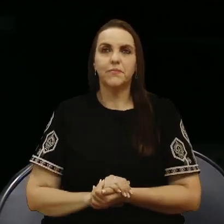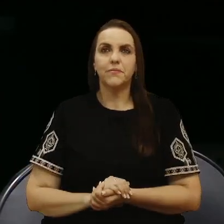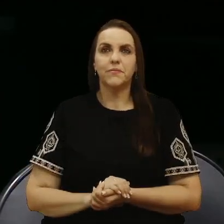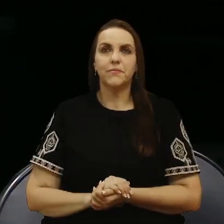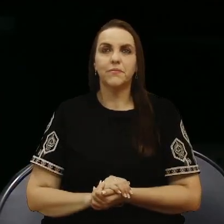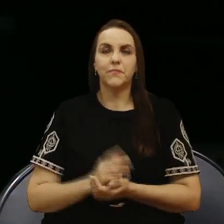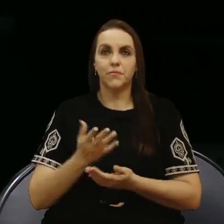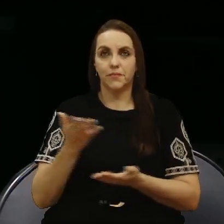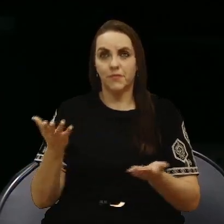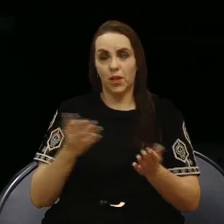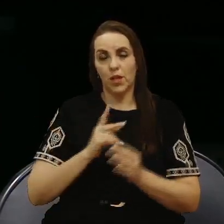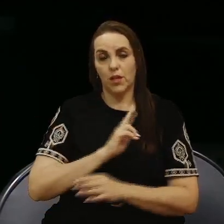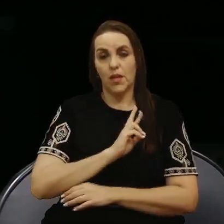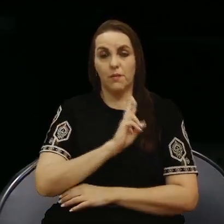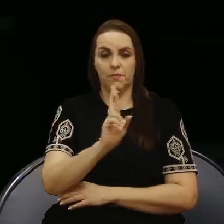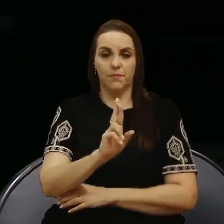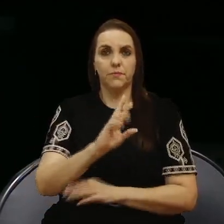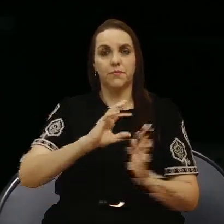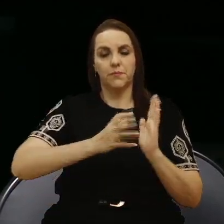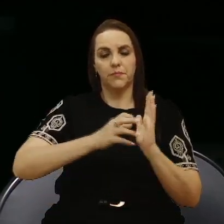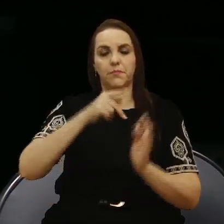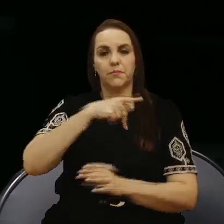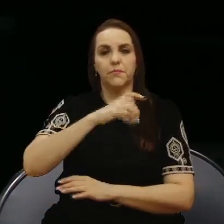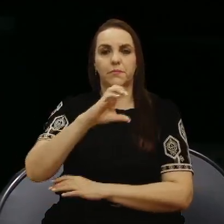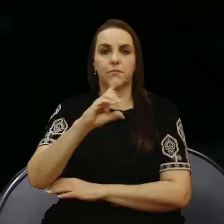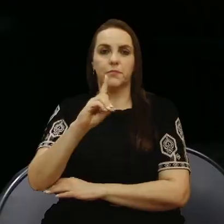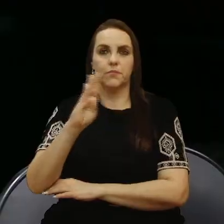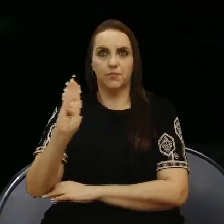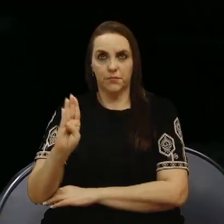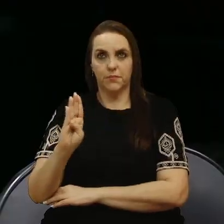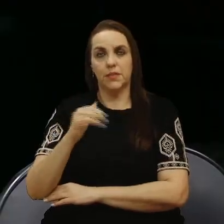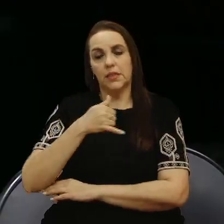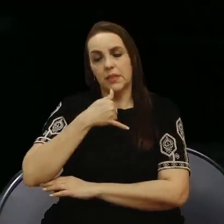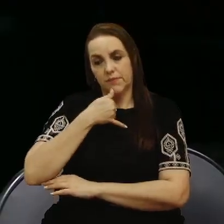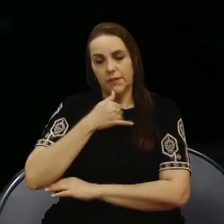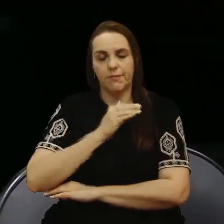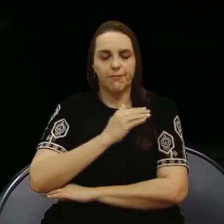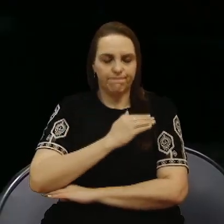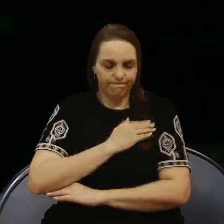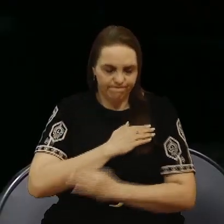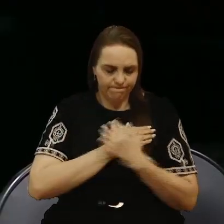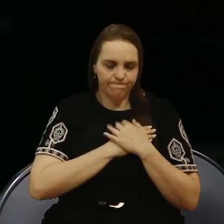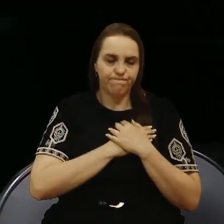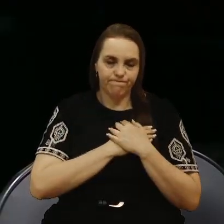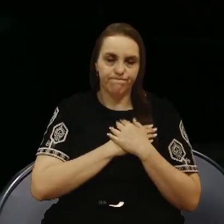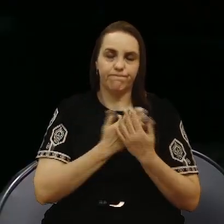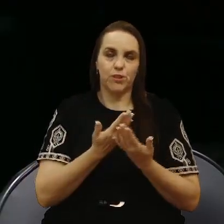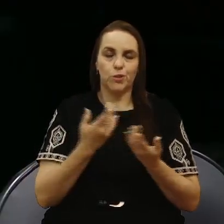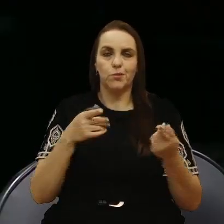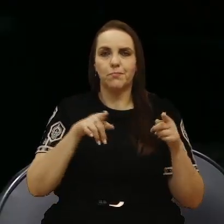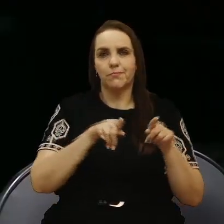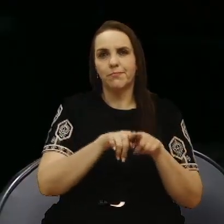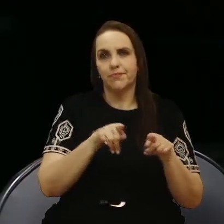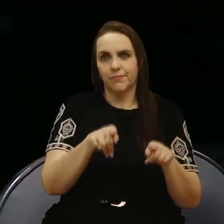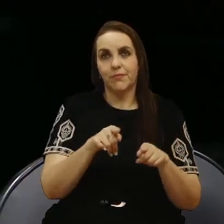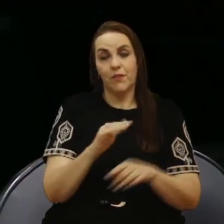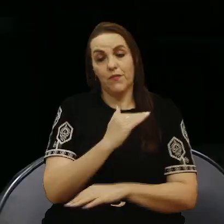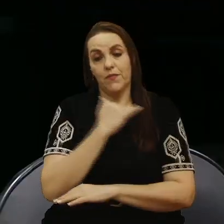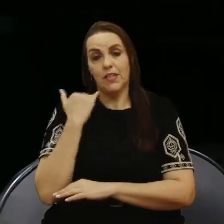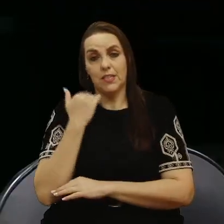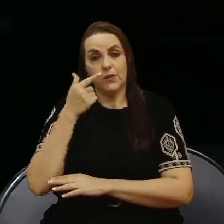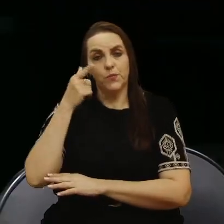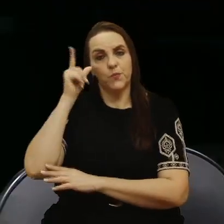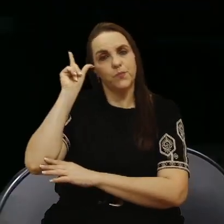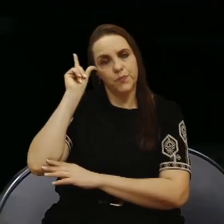do PCdoB, infelizmente a gente vem fazer um voto de pesar de um camarada nosso que acabou vindo a falecer no dia de